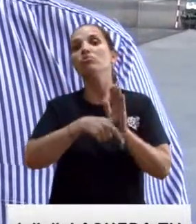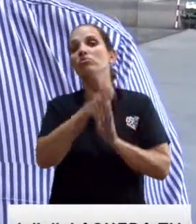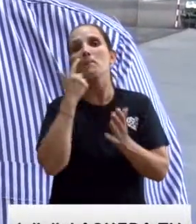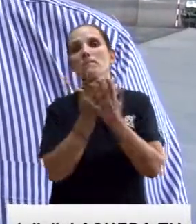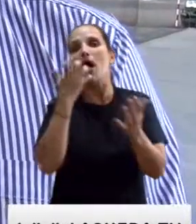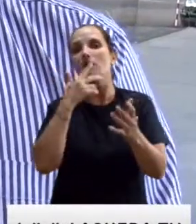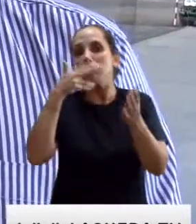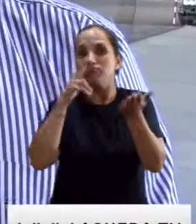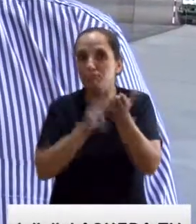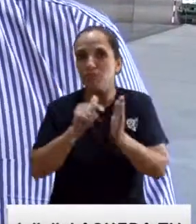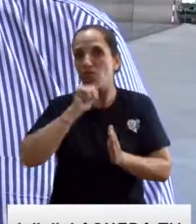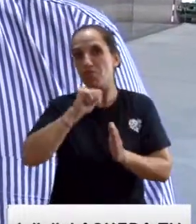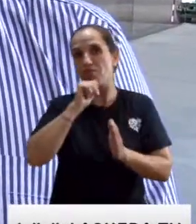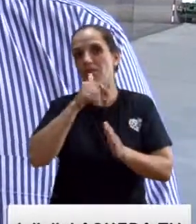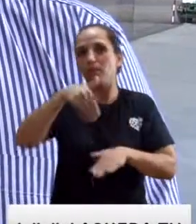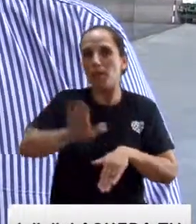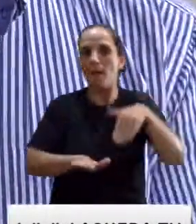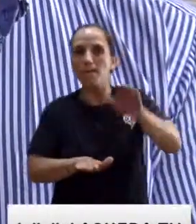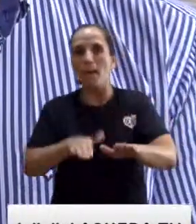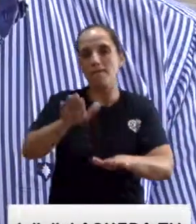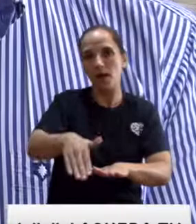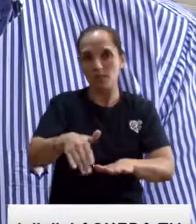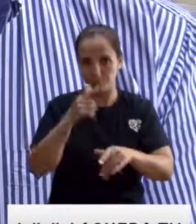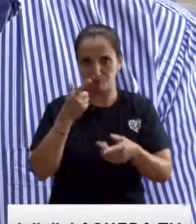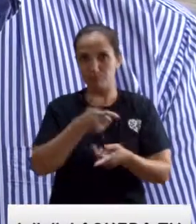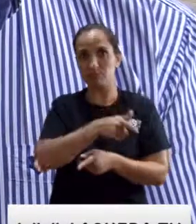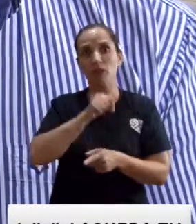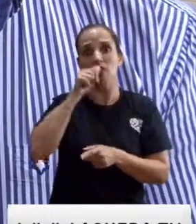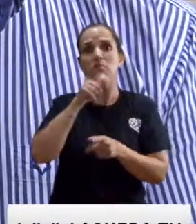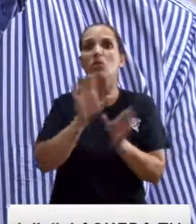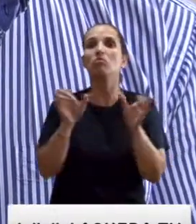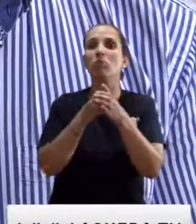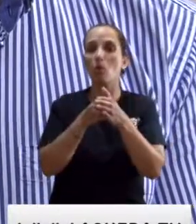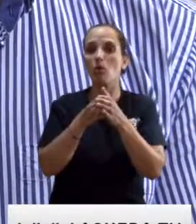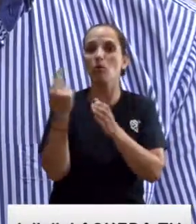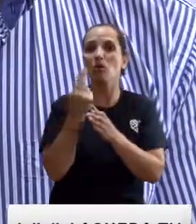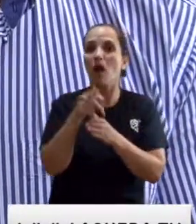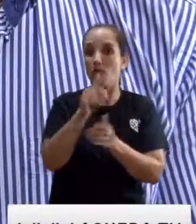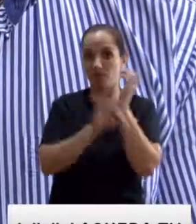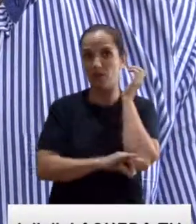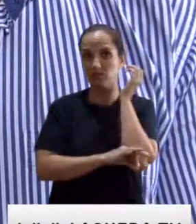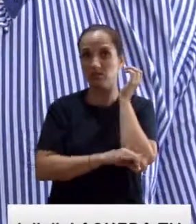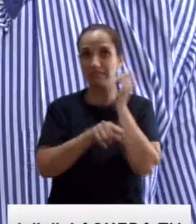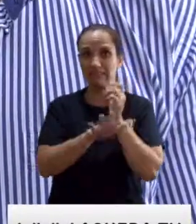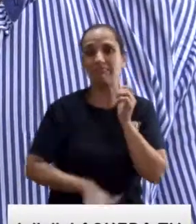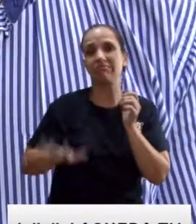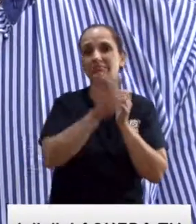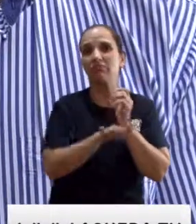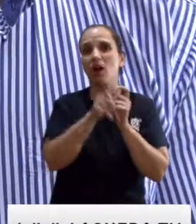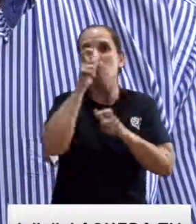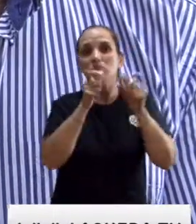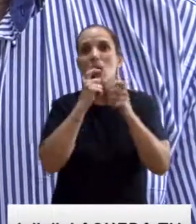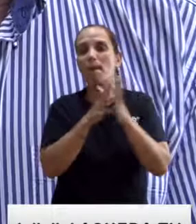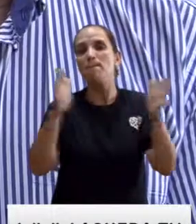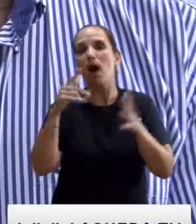projeto não está feito e demos apenas os primeiros passos, não é? Sendo a Castanheira, a União de Freguesias Castanheira, Blasema e Agadão, uma das freguesias com